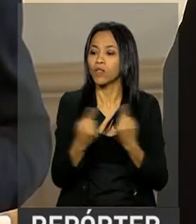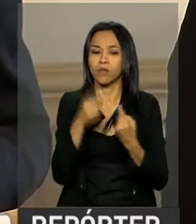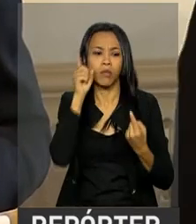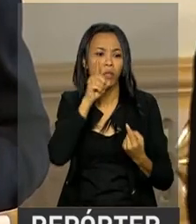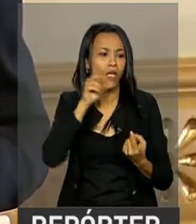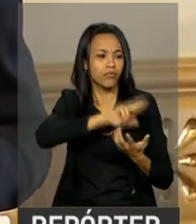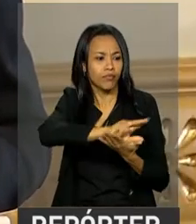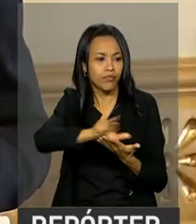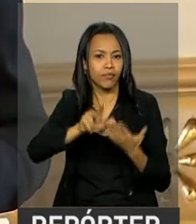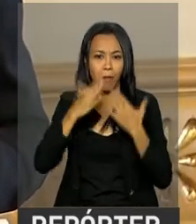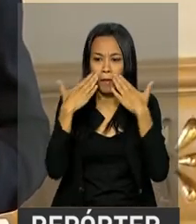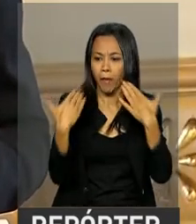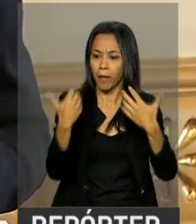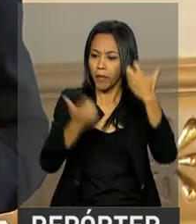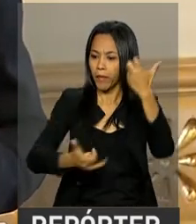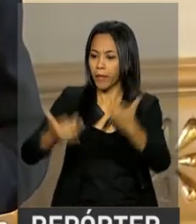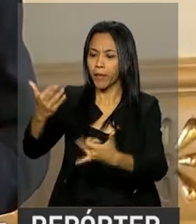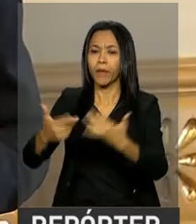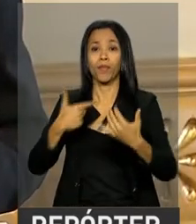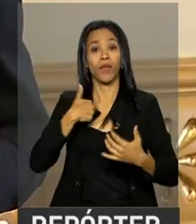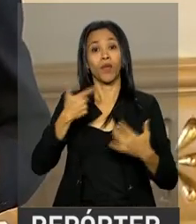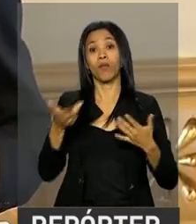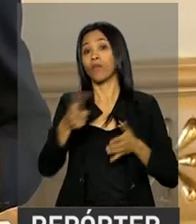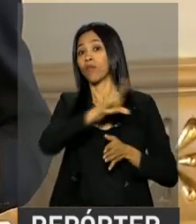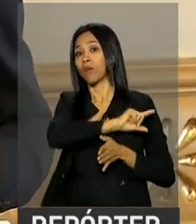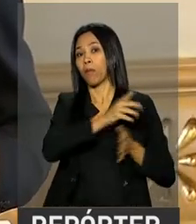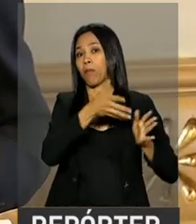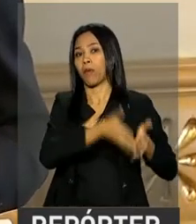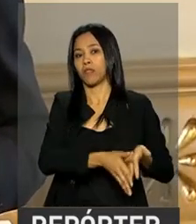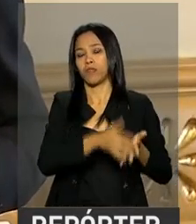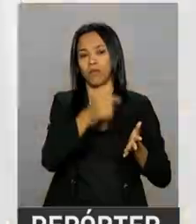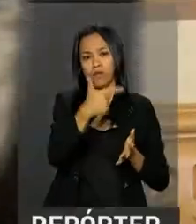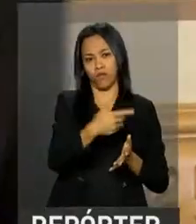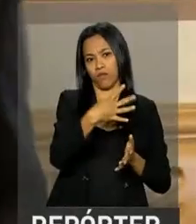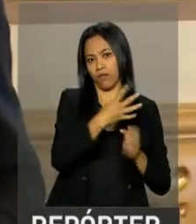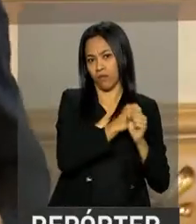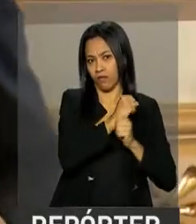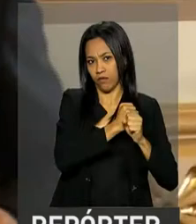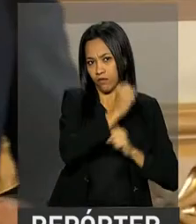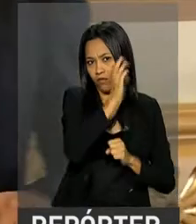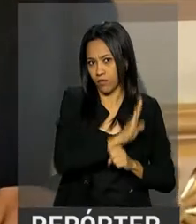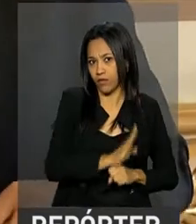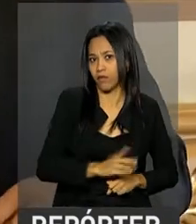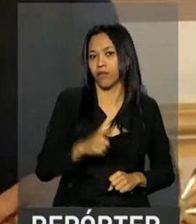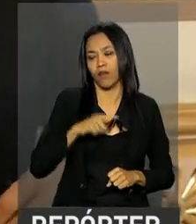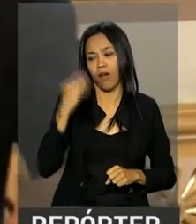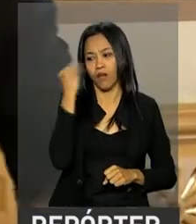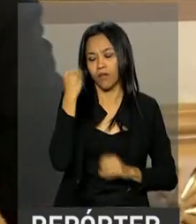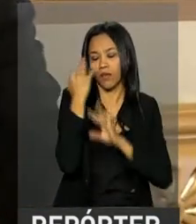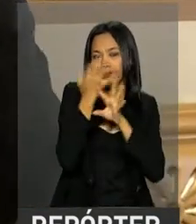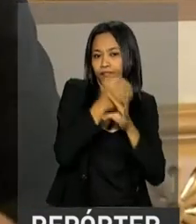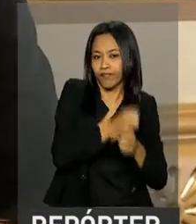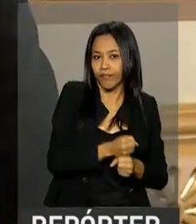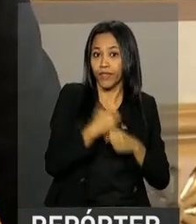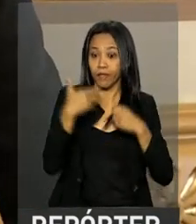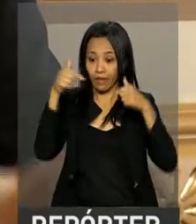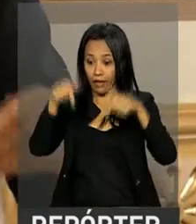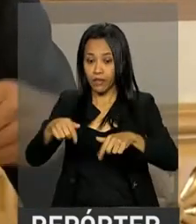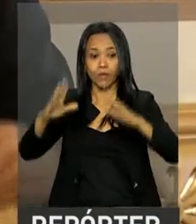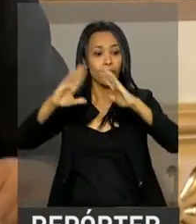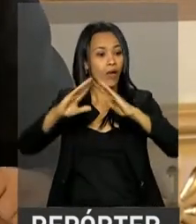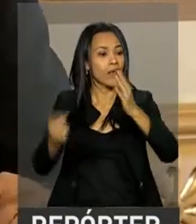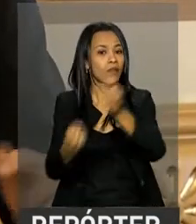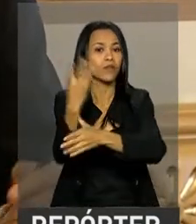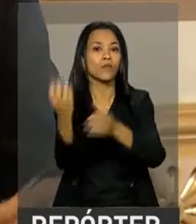participei durante 24 anos do parlamento brasileiro tanto nesta casa de leis e nessa